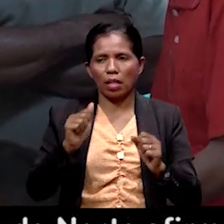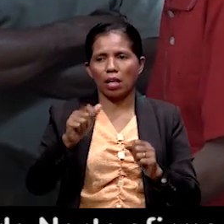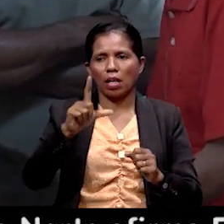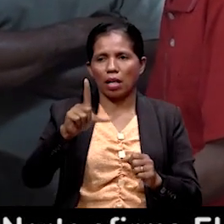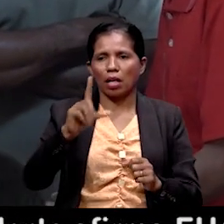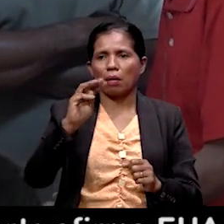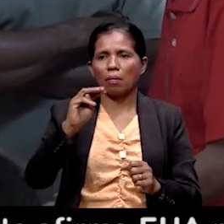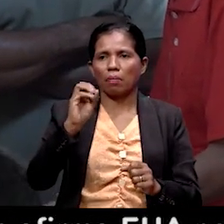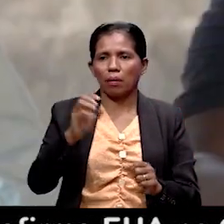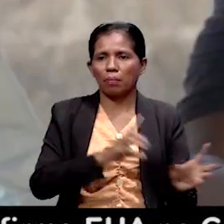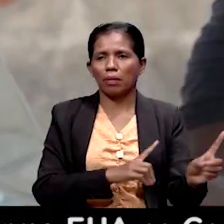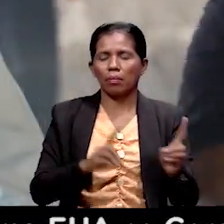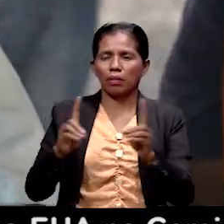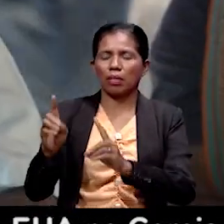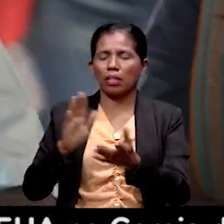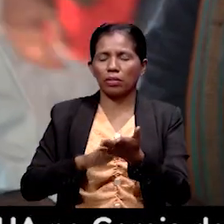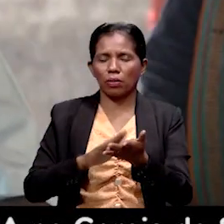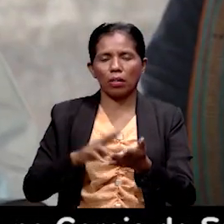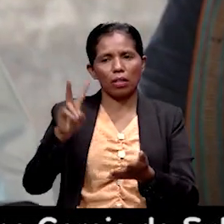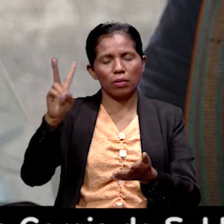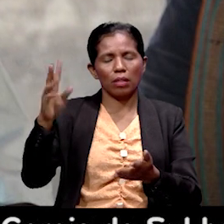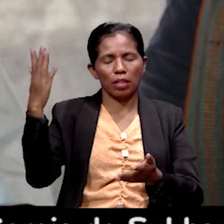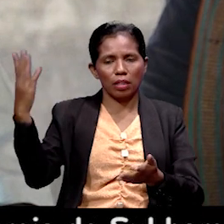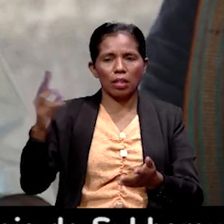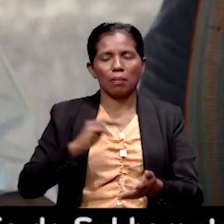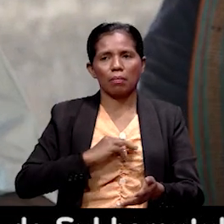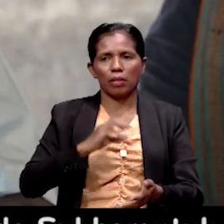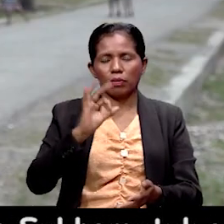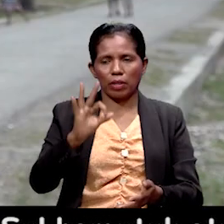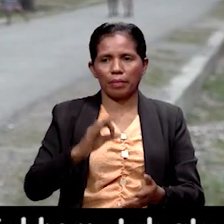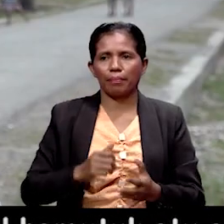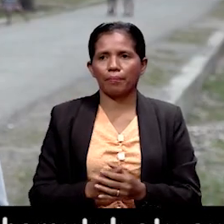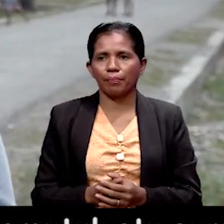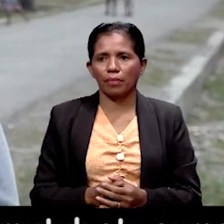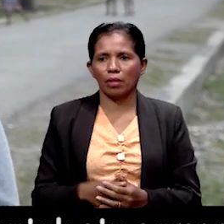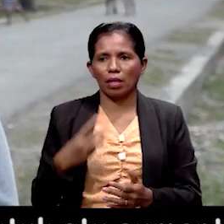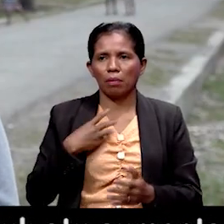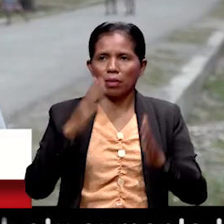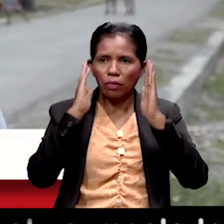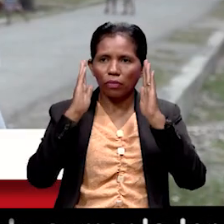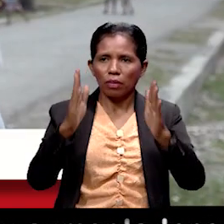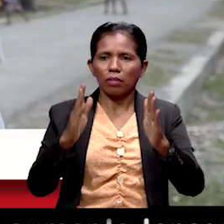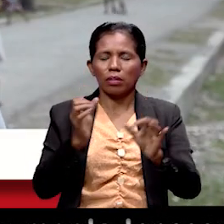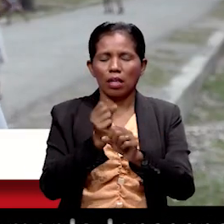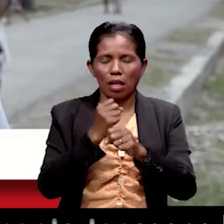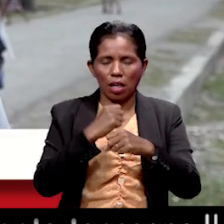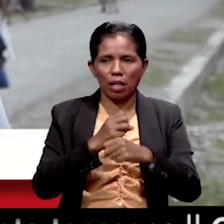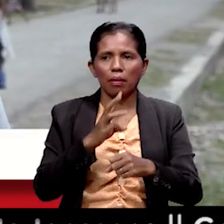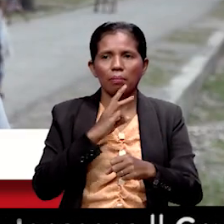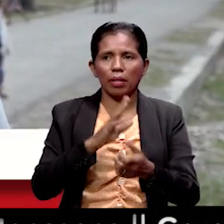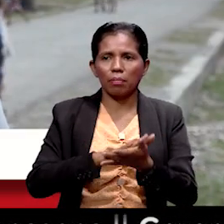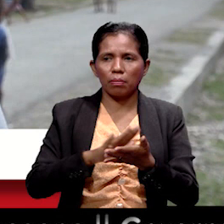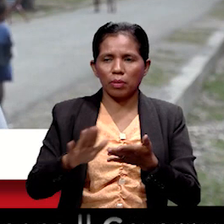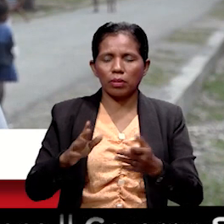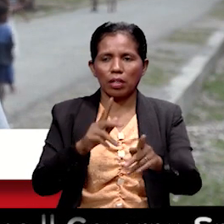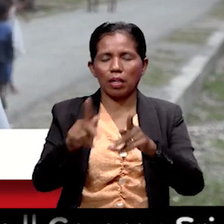nebe implementa ona e Escola Rua e Manufahi. E daí está fogo ali, vai a construção bem mostrada para a comunidade fazer